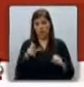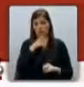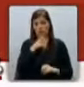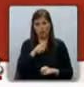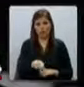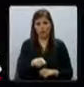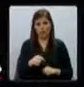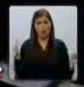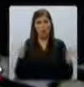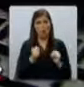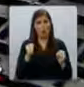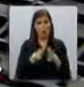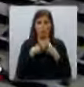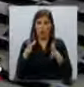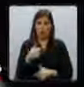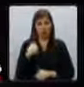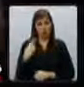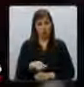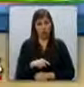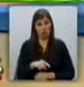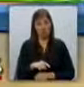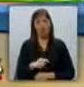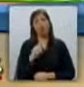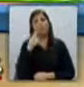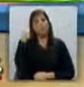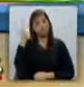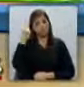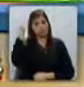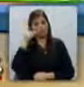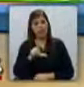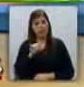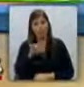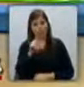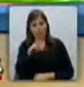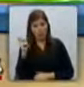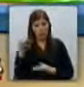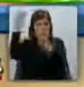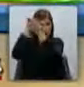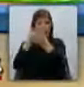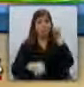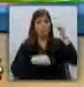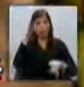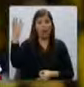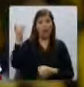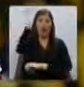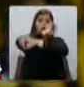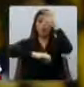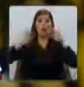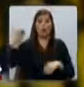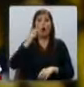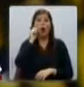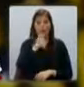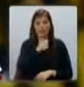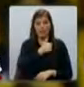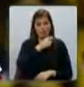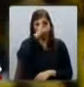Este é um medo maior que eu tenho os recursos Colombiana apresentou chegaram ao tribunal europeu dos Direitos do Homem pediu agora